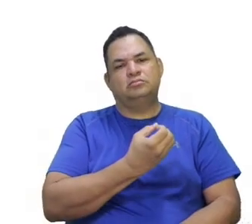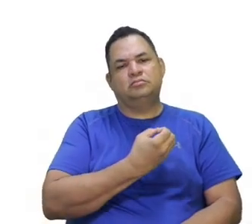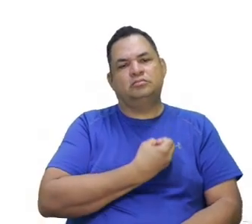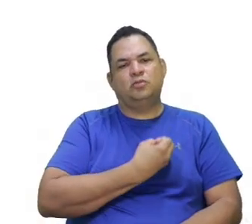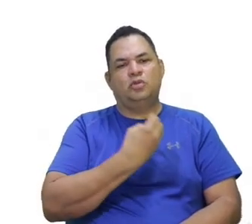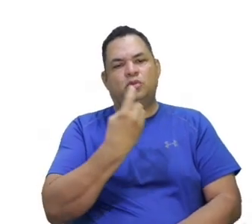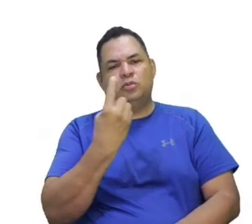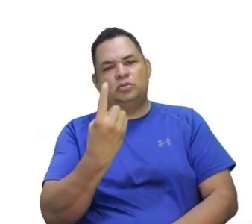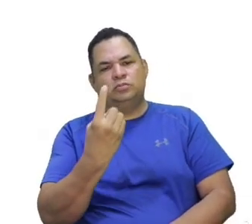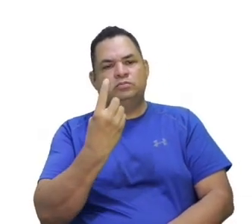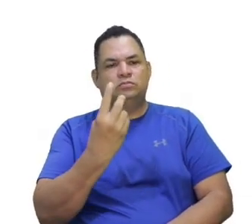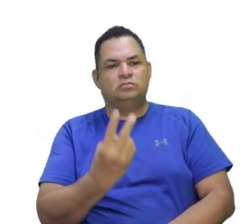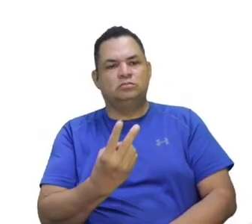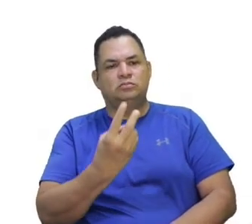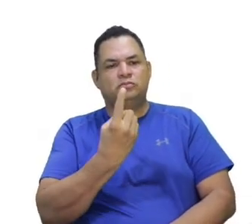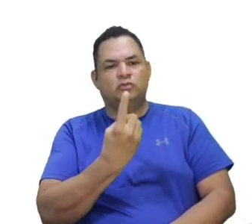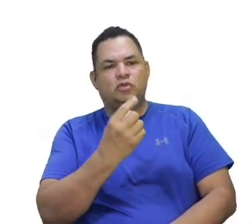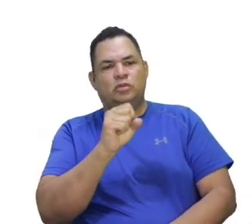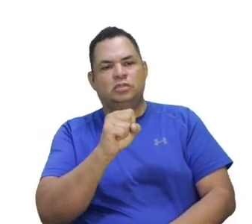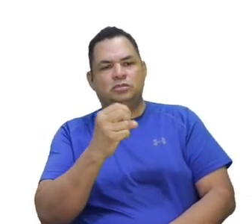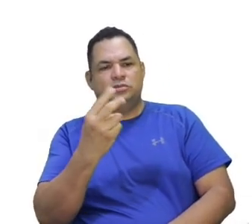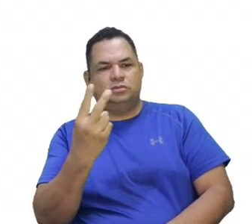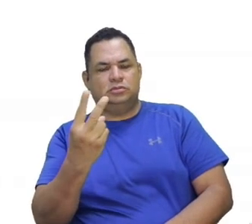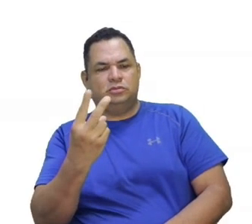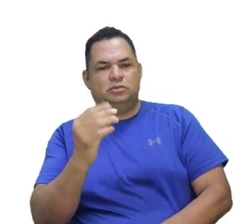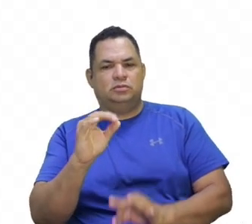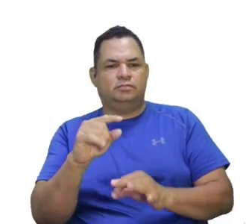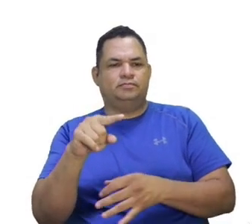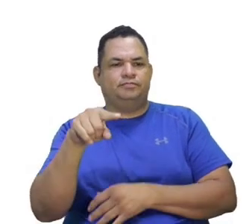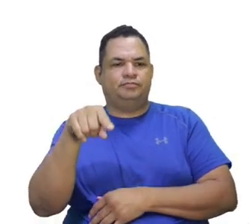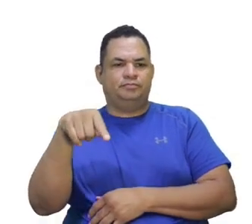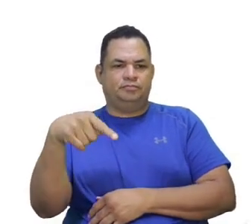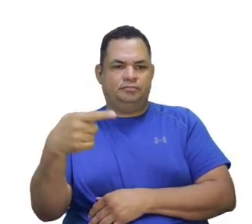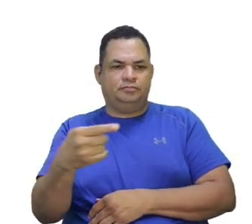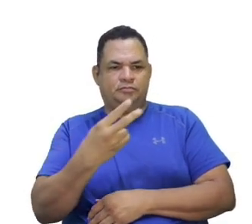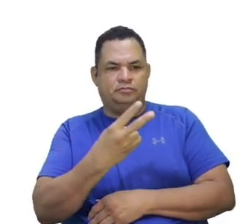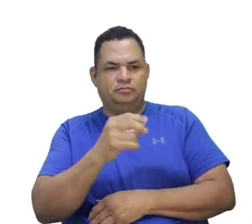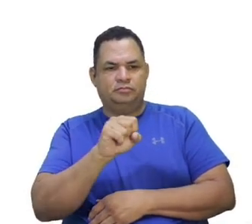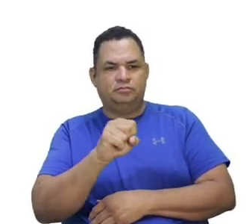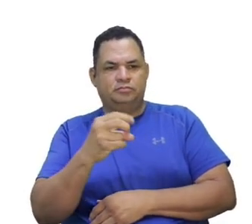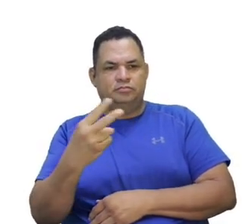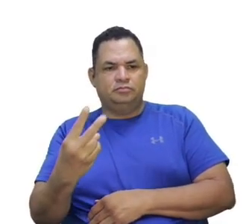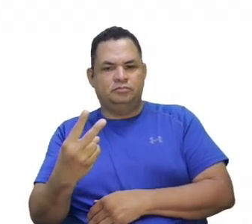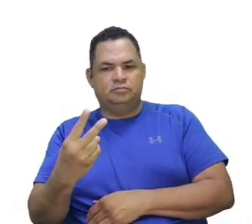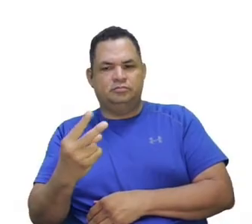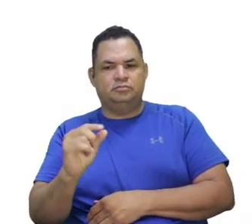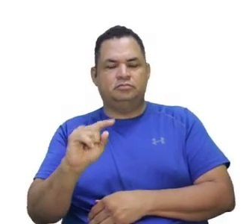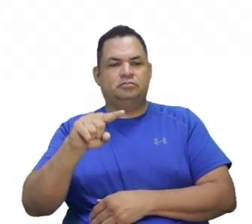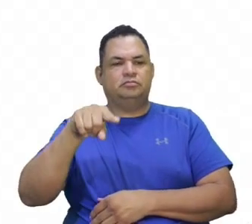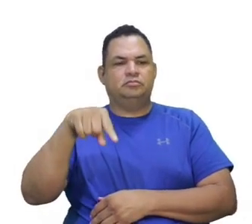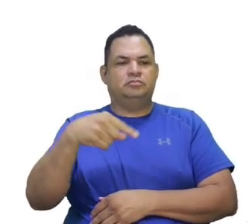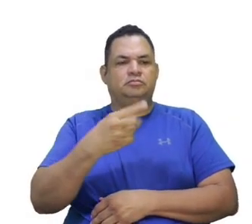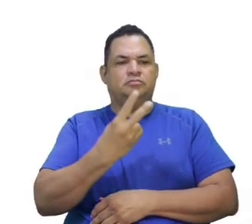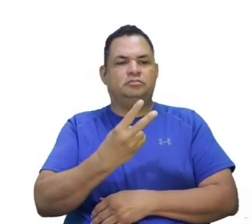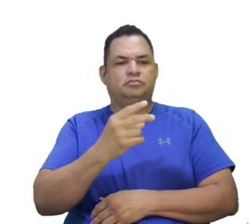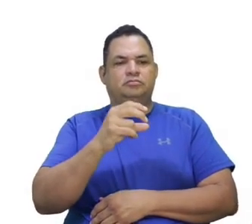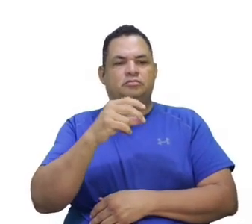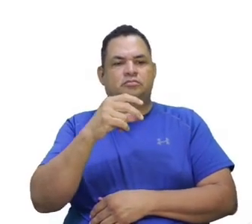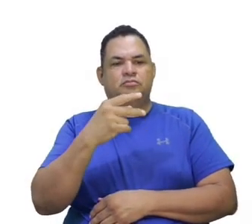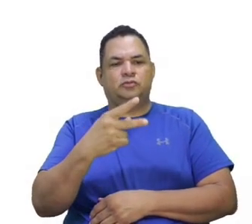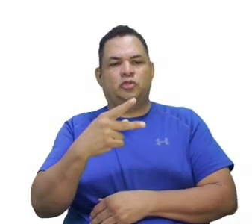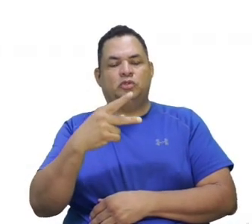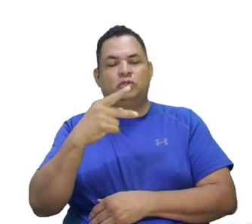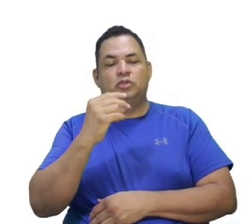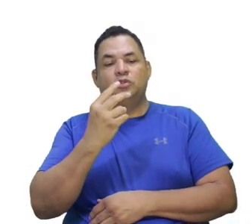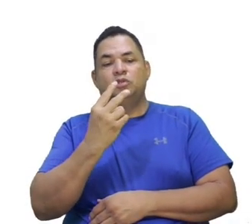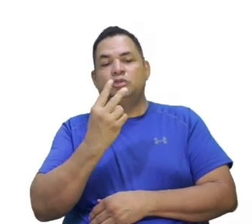Aí então vai ser 1S2, aí vai para o próximo nível, 2S2, 2P6,